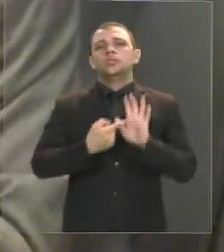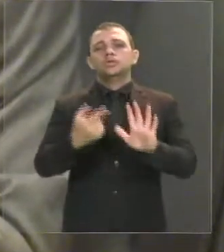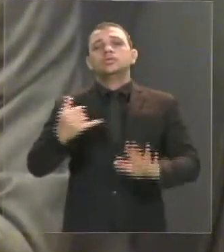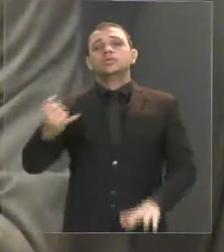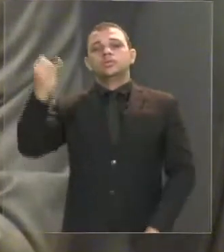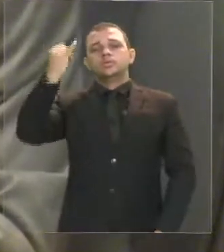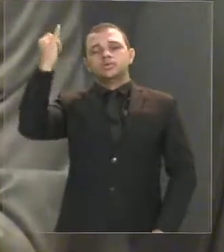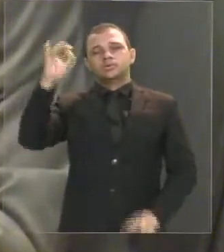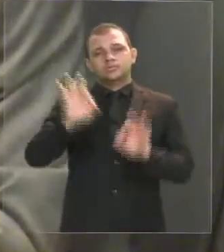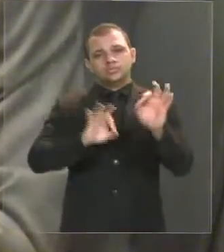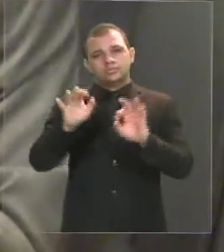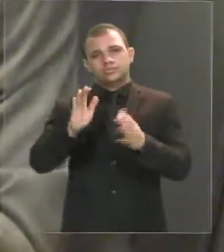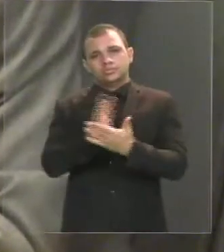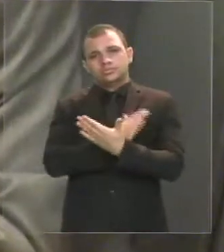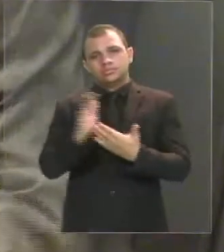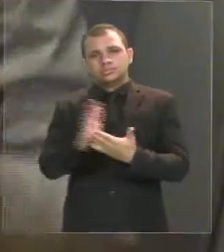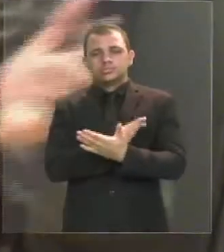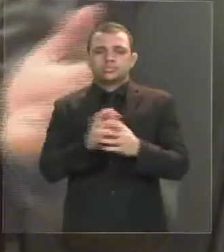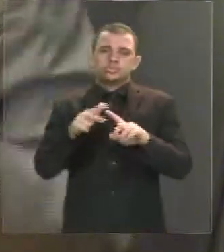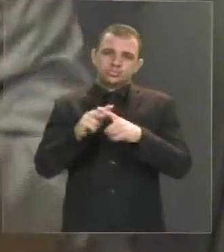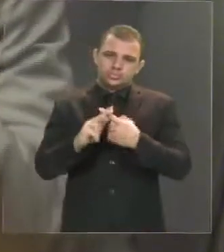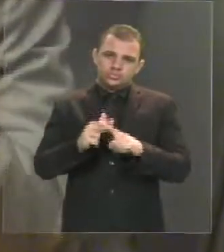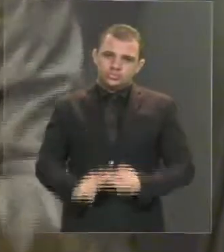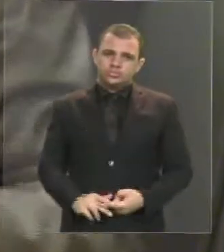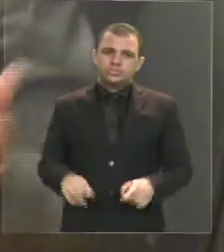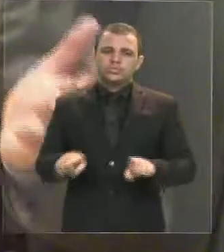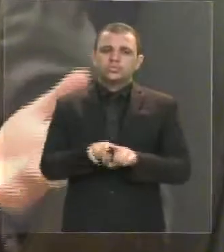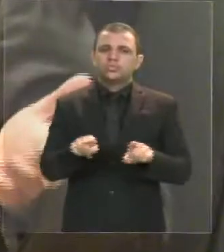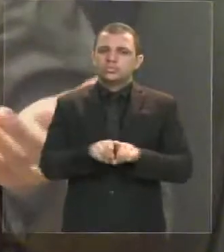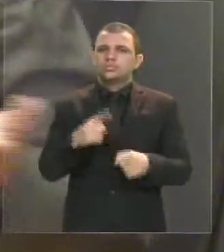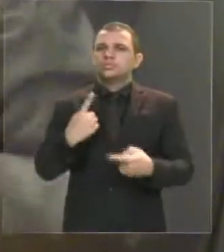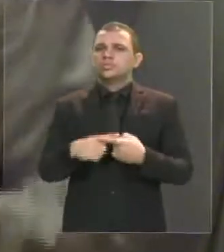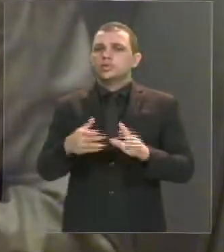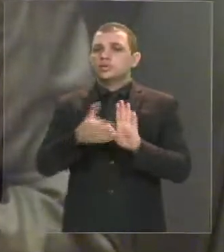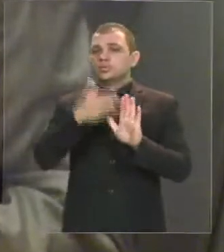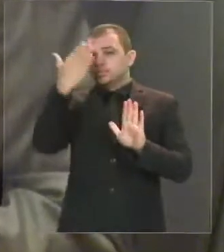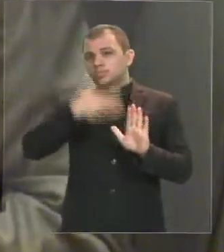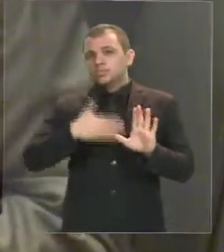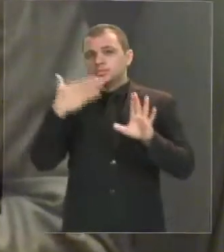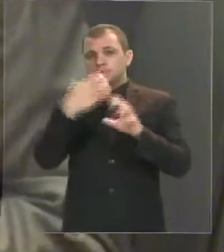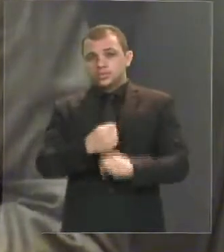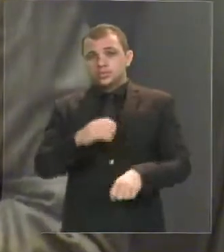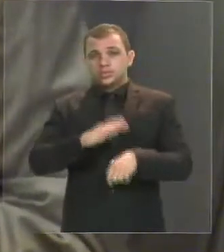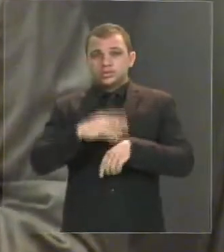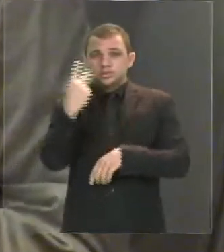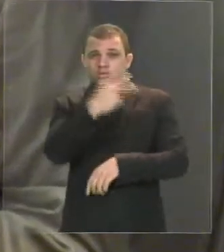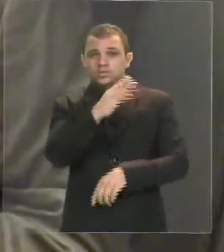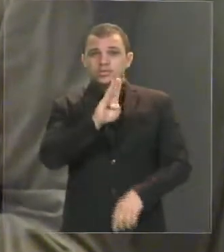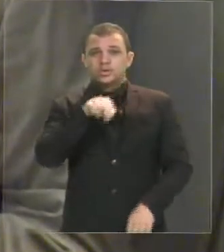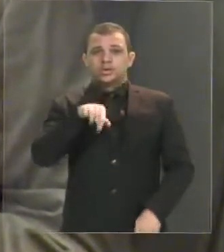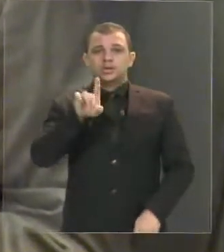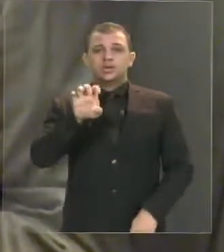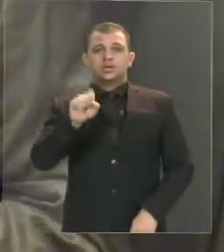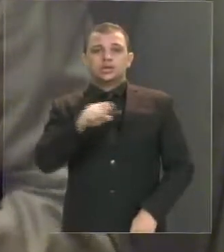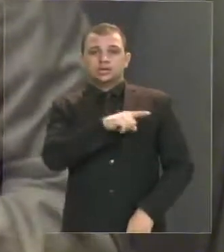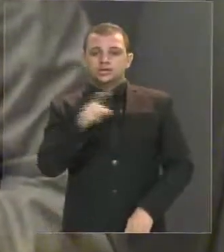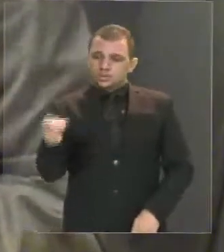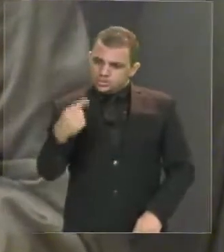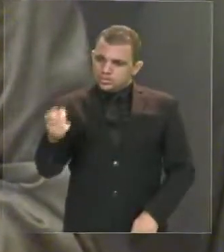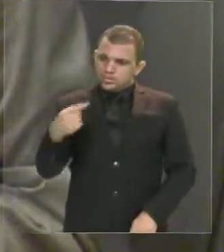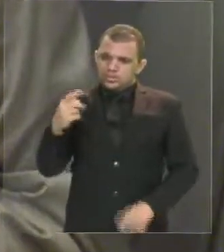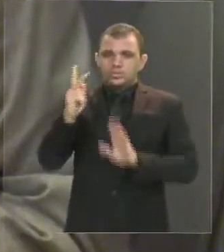porque a prestação de contas está com aquele, no caso, você destacou muito bem, o BNDES, que cobra a execução correta dos projetos, até porque